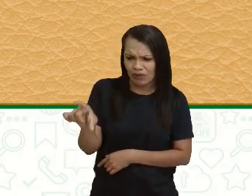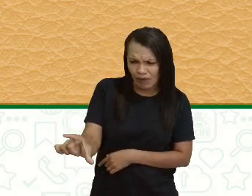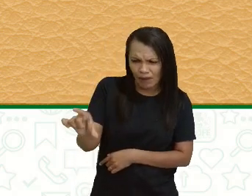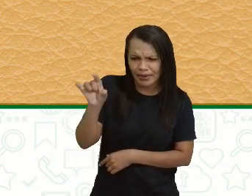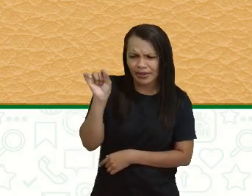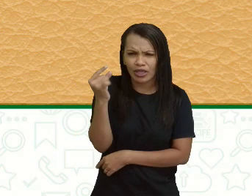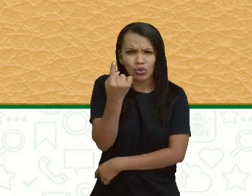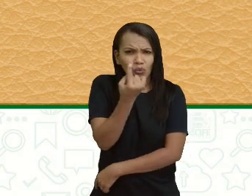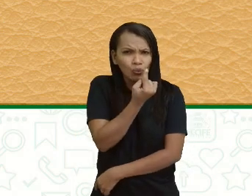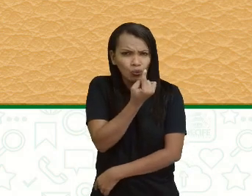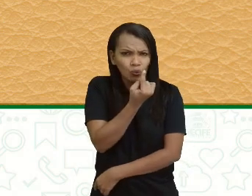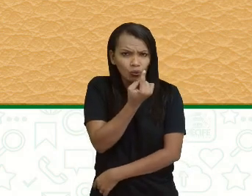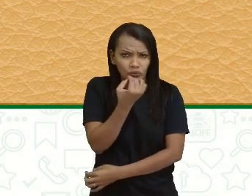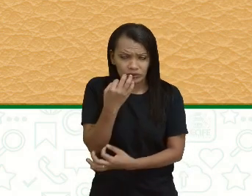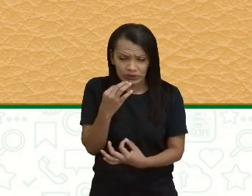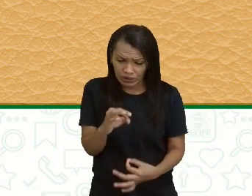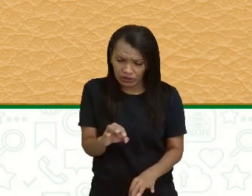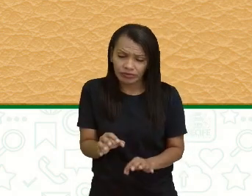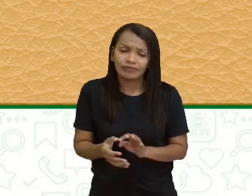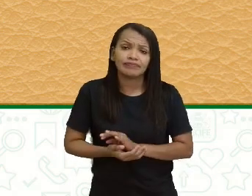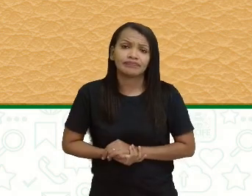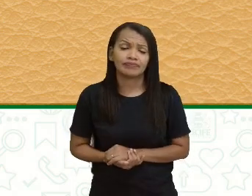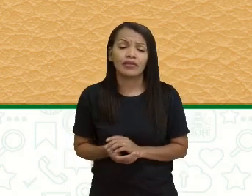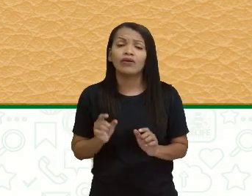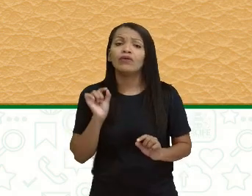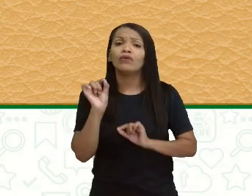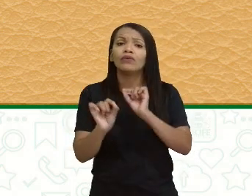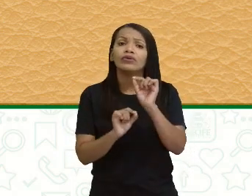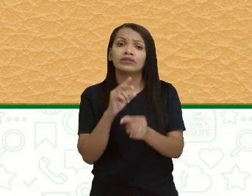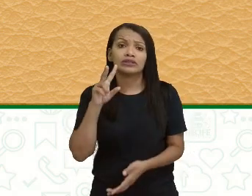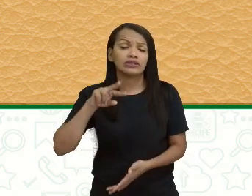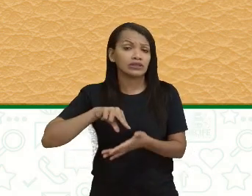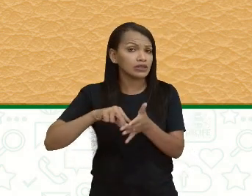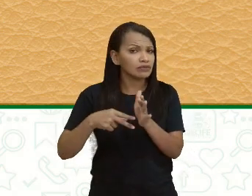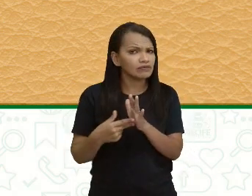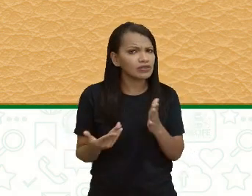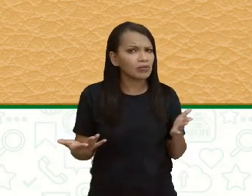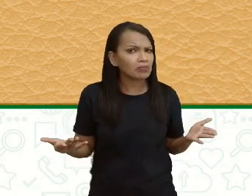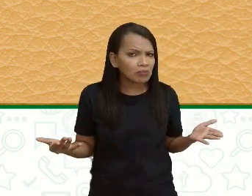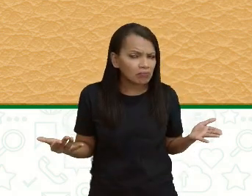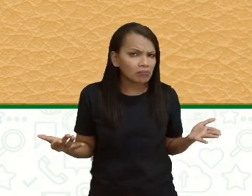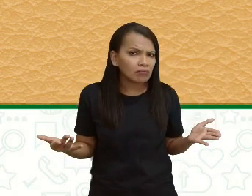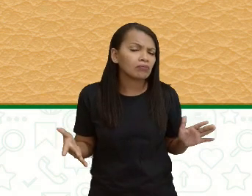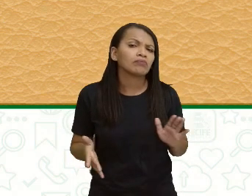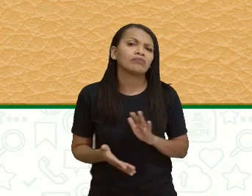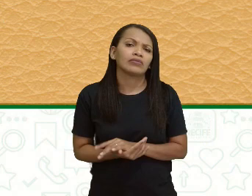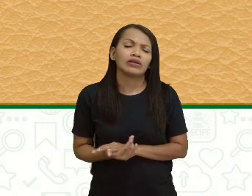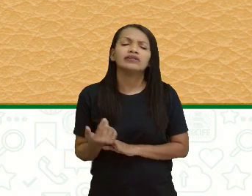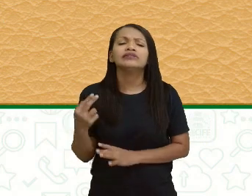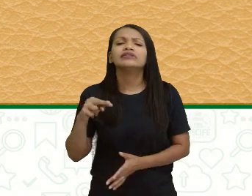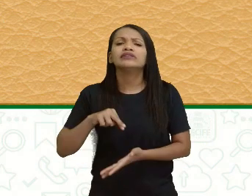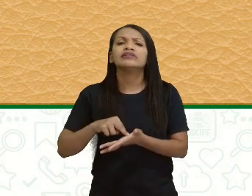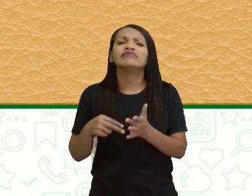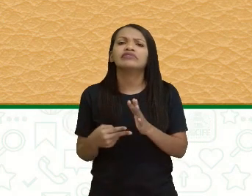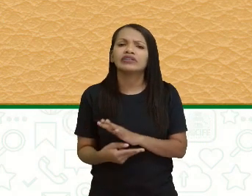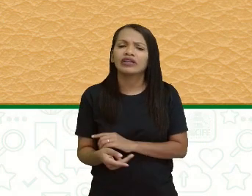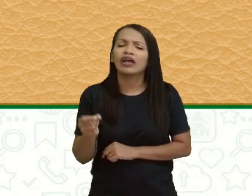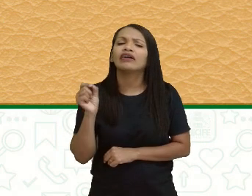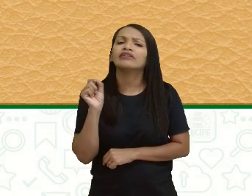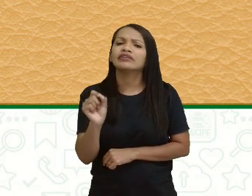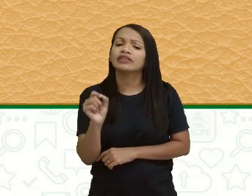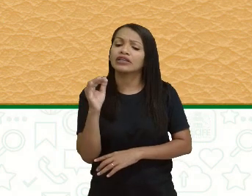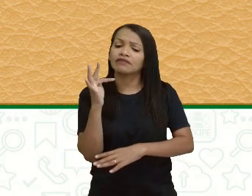ali, certo? E o que significa isso? Ela vai significar que